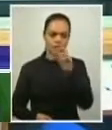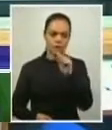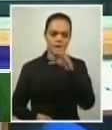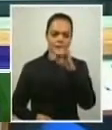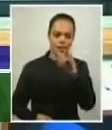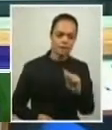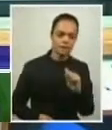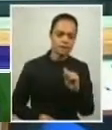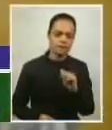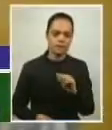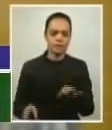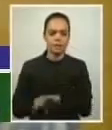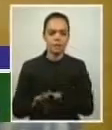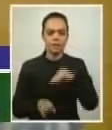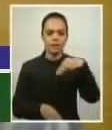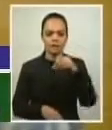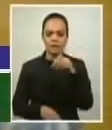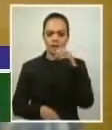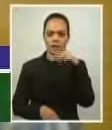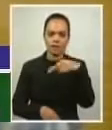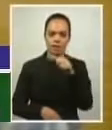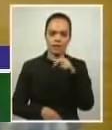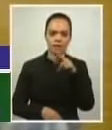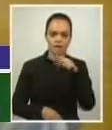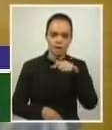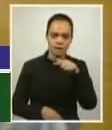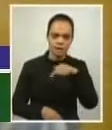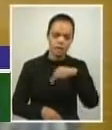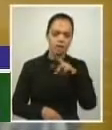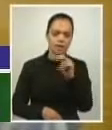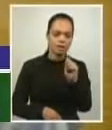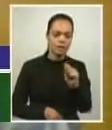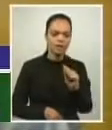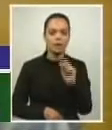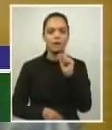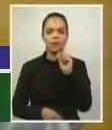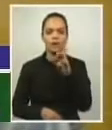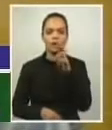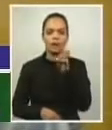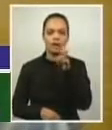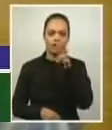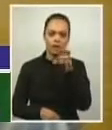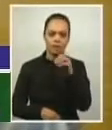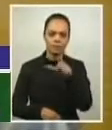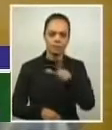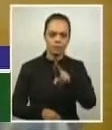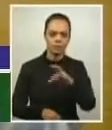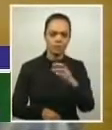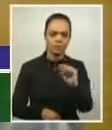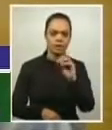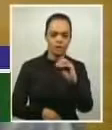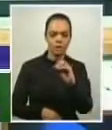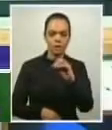Monarca e ela foi famosa revolução puritana de Cromwell a um